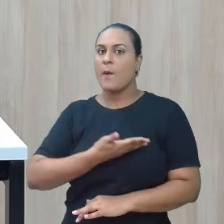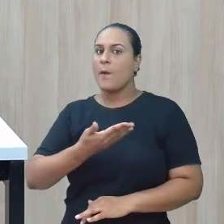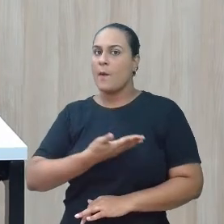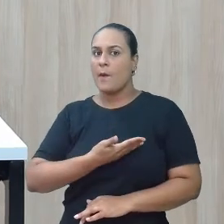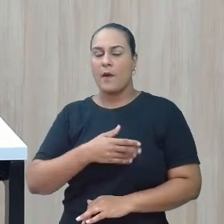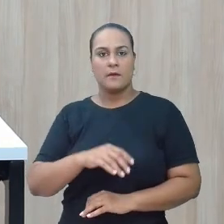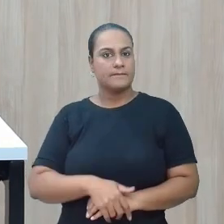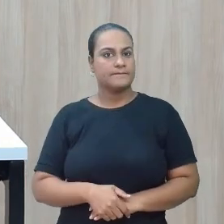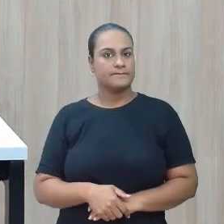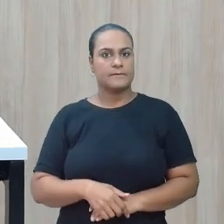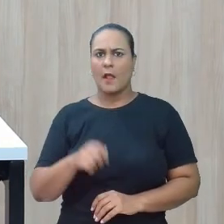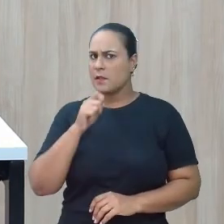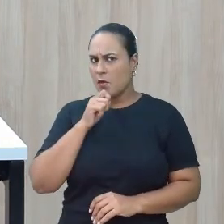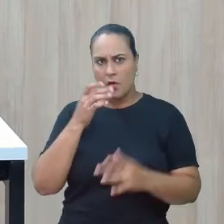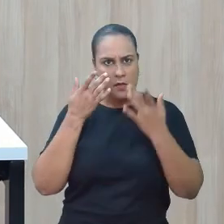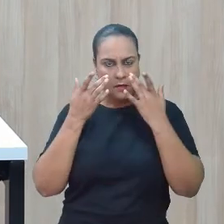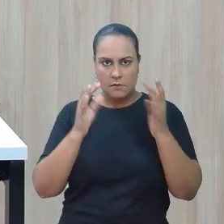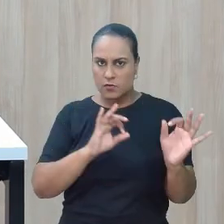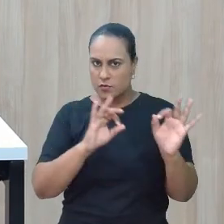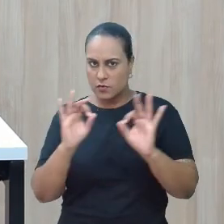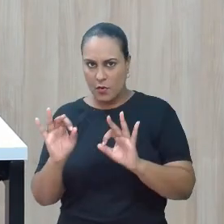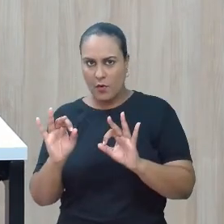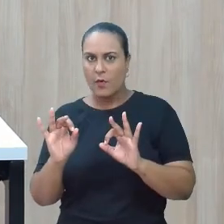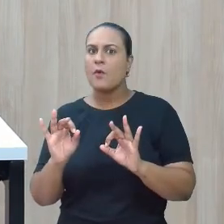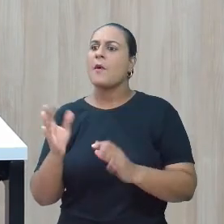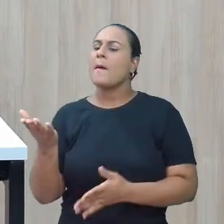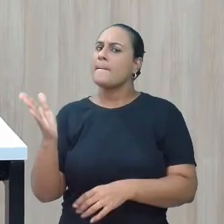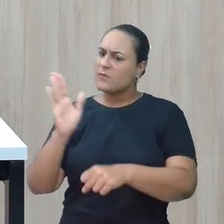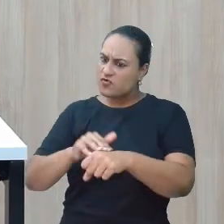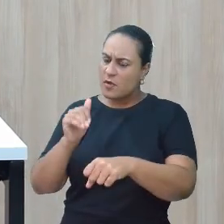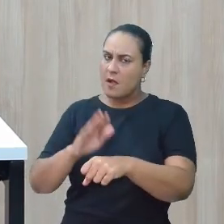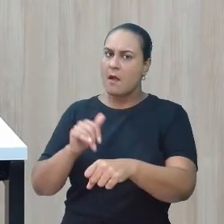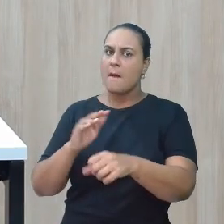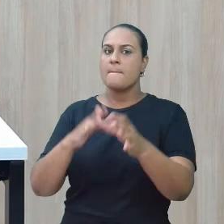não estão assistindo a aula com a gente aqui nesse